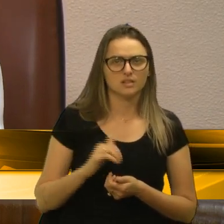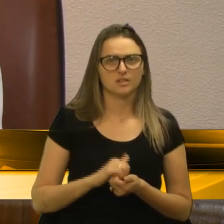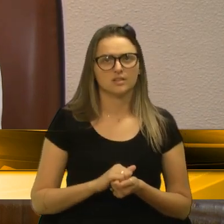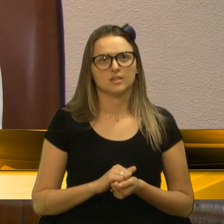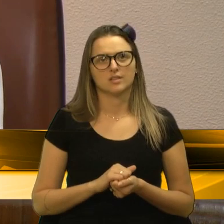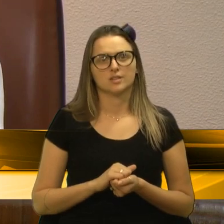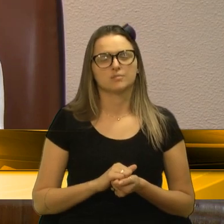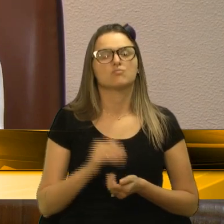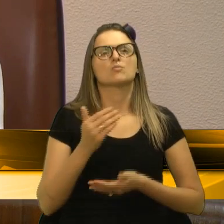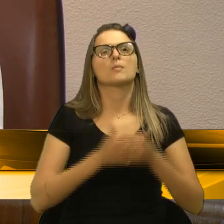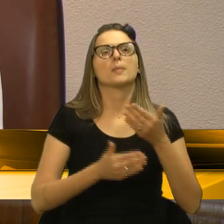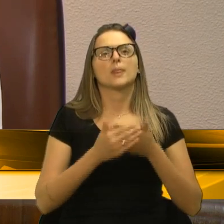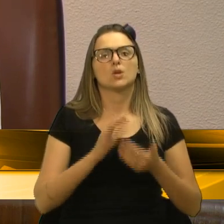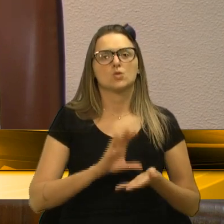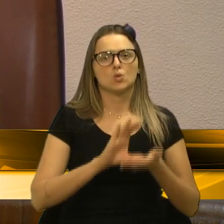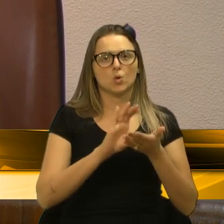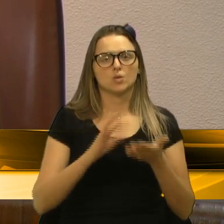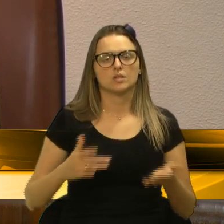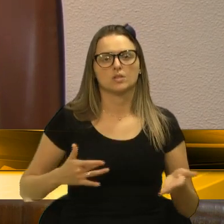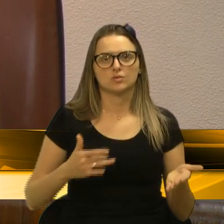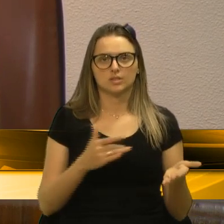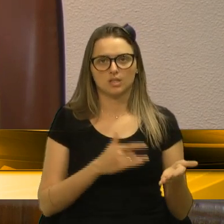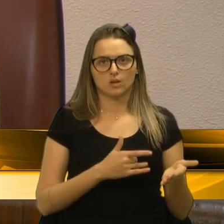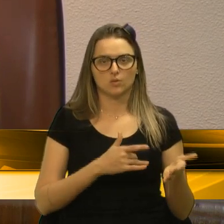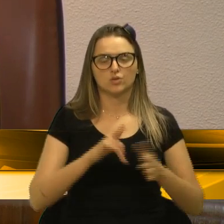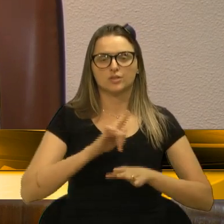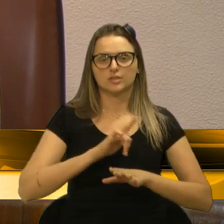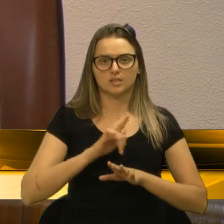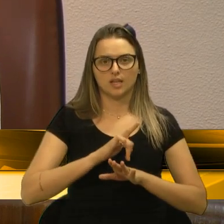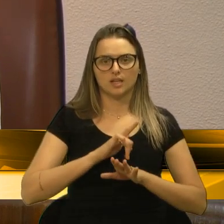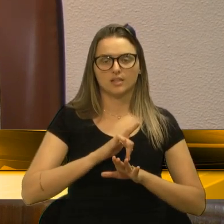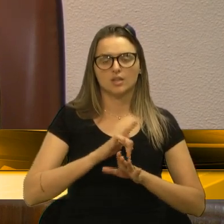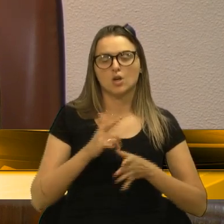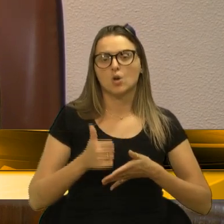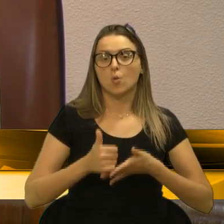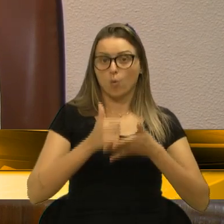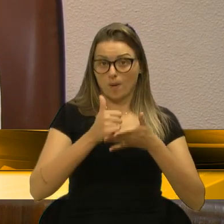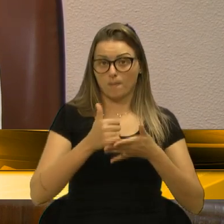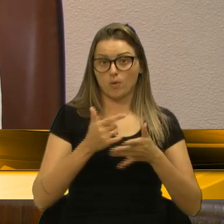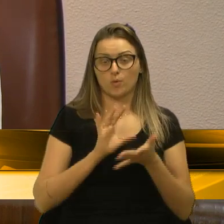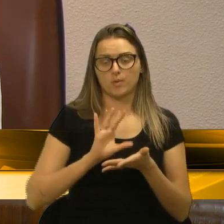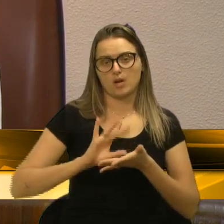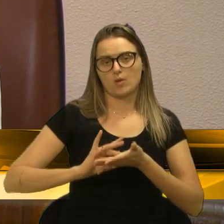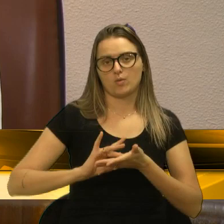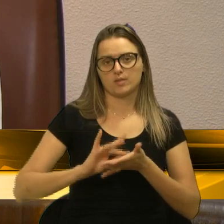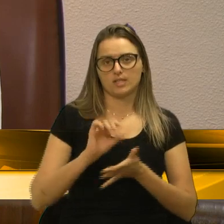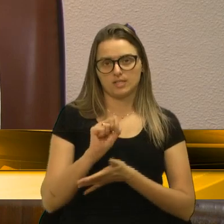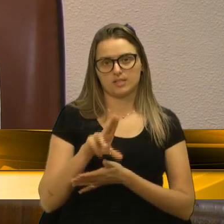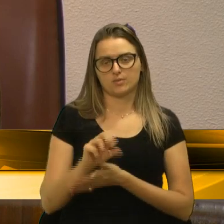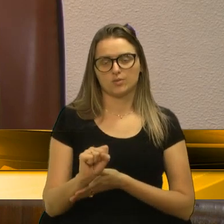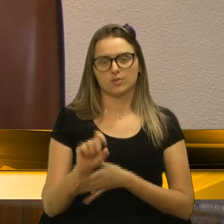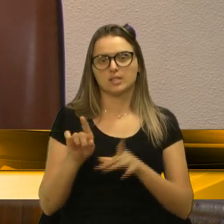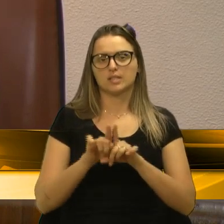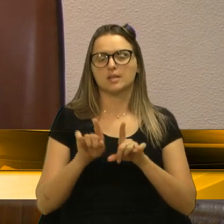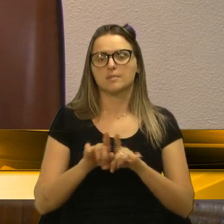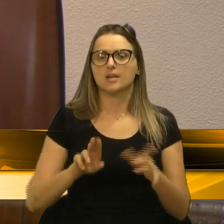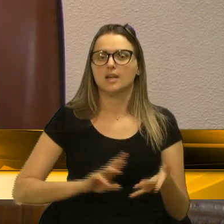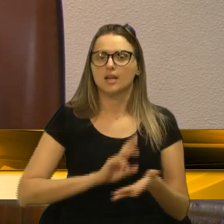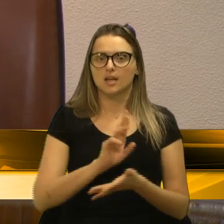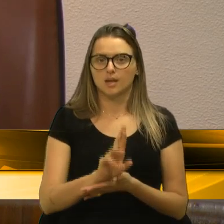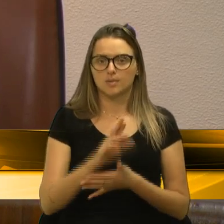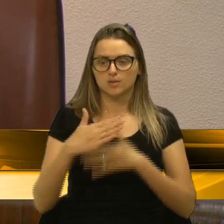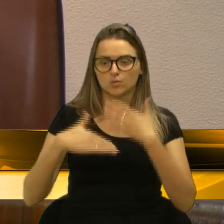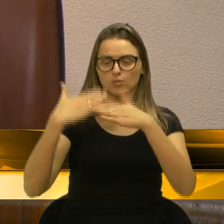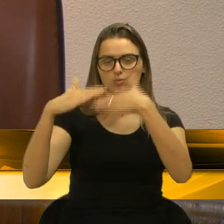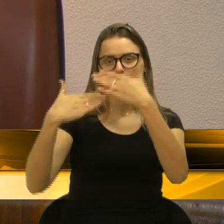Os conselhos municipais de saúde constituem um dos pilares para a consolidação do SUS e representam um avanço